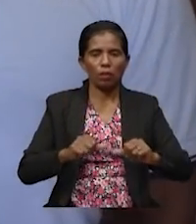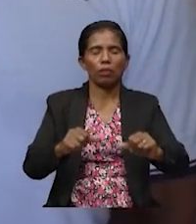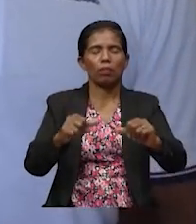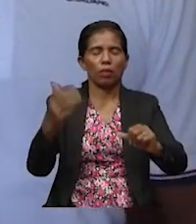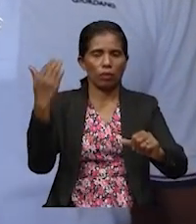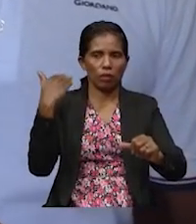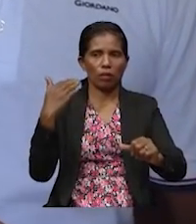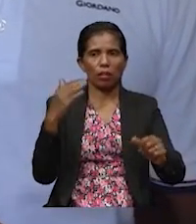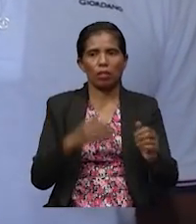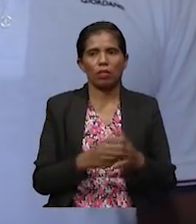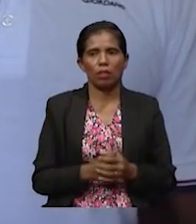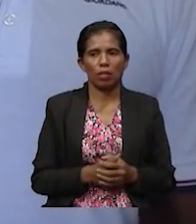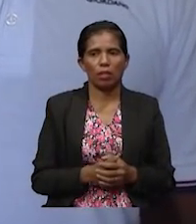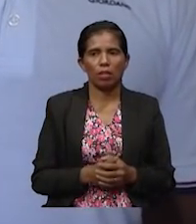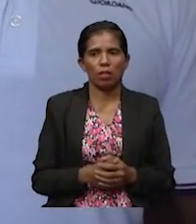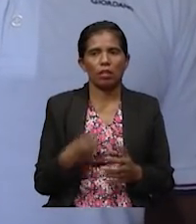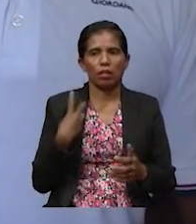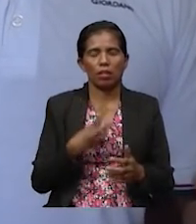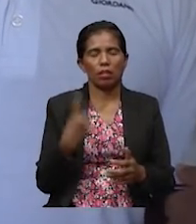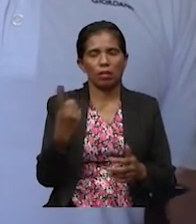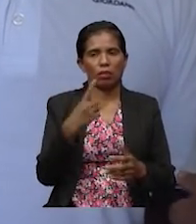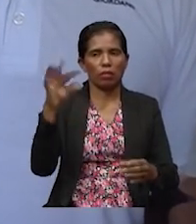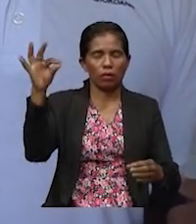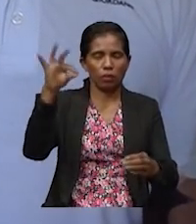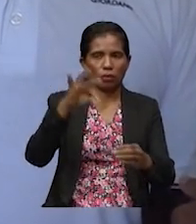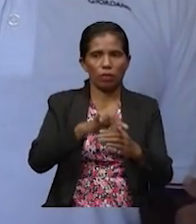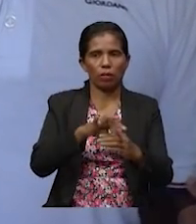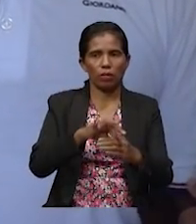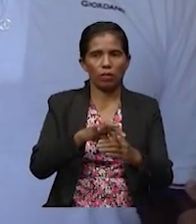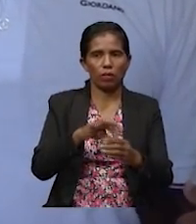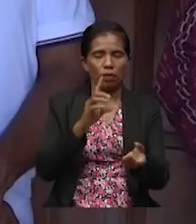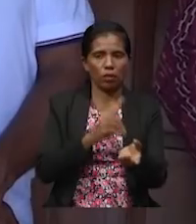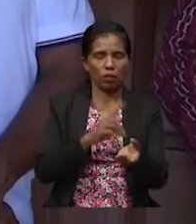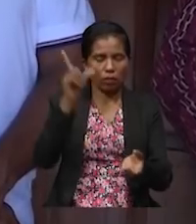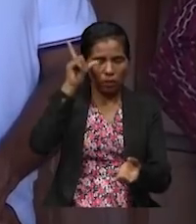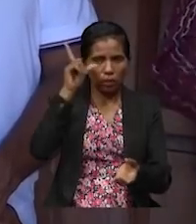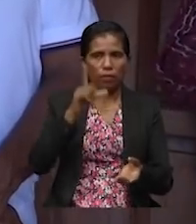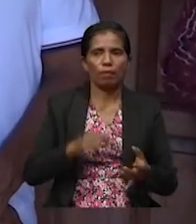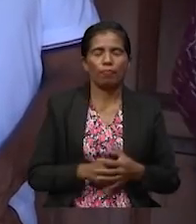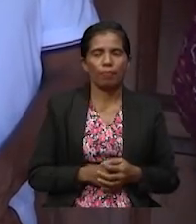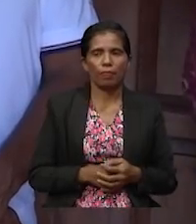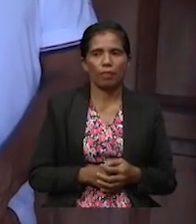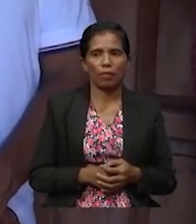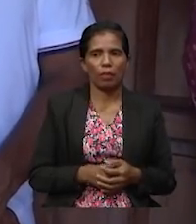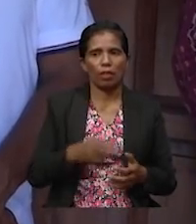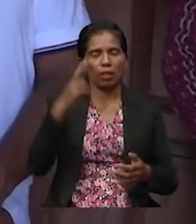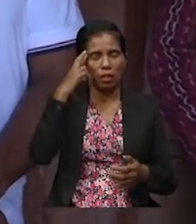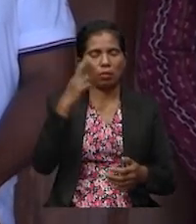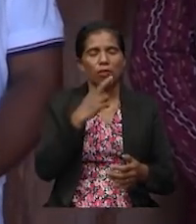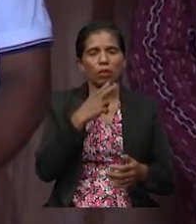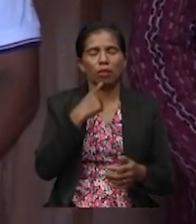lá lava o hormônio, lá lava o sá. Então, vota para o Dr. Luolo. José Ramos Horta